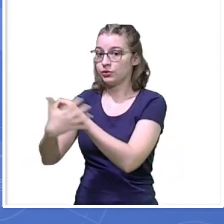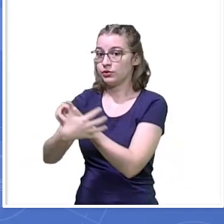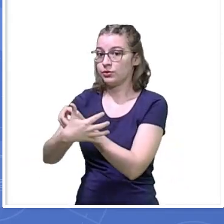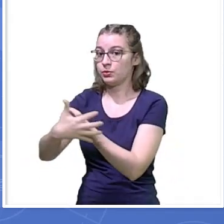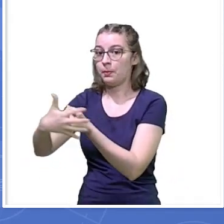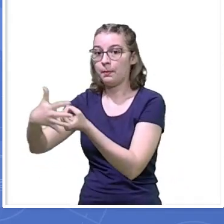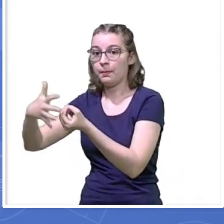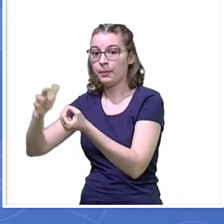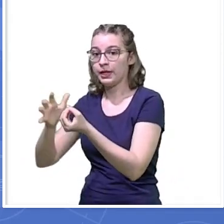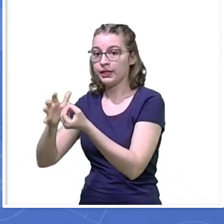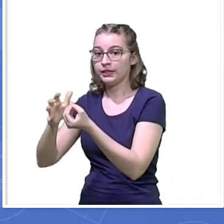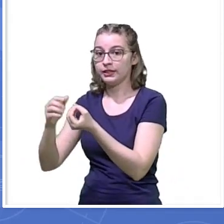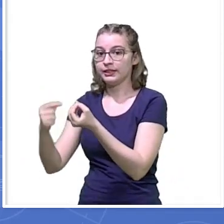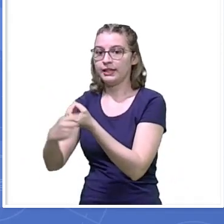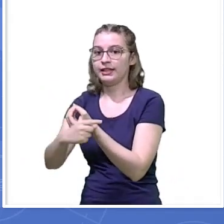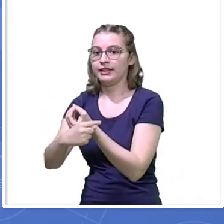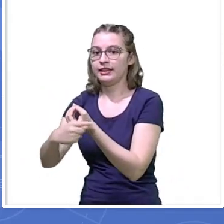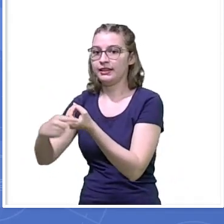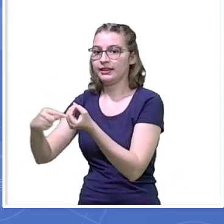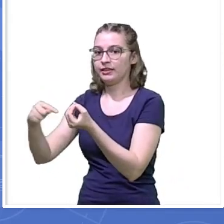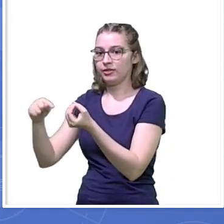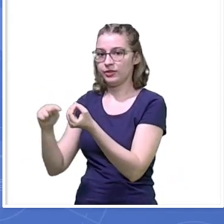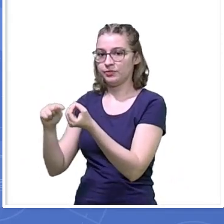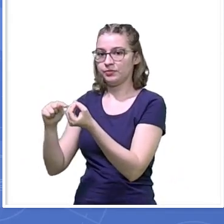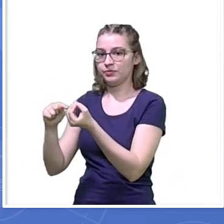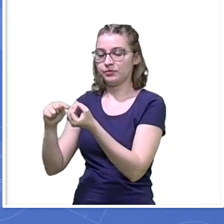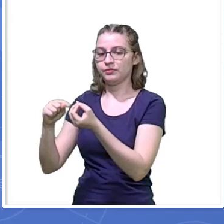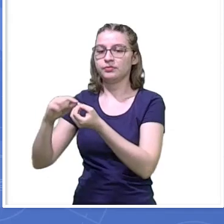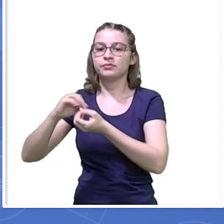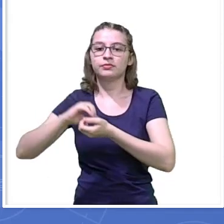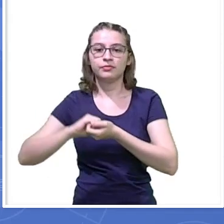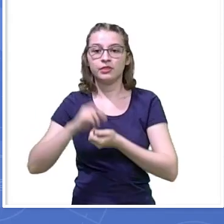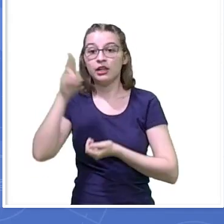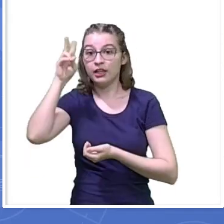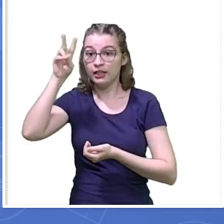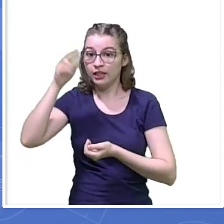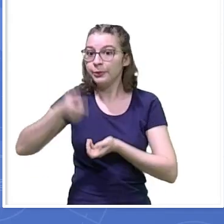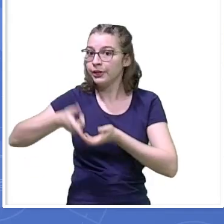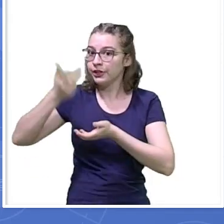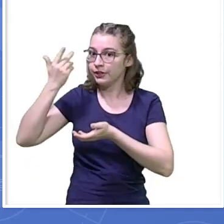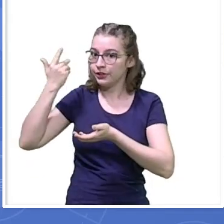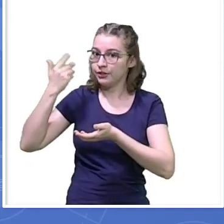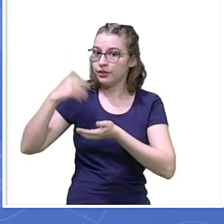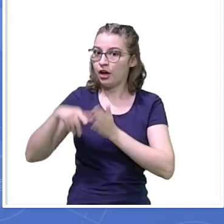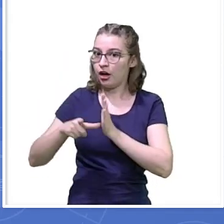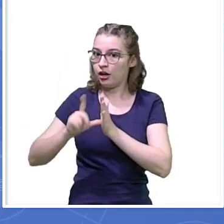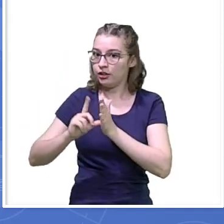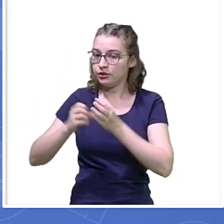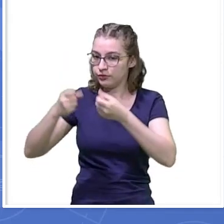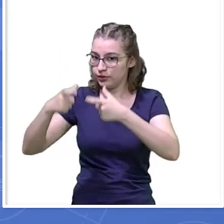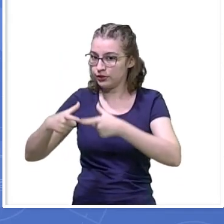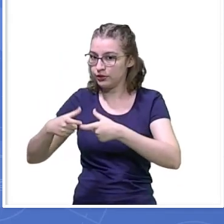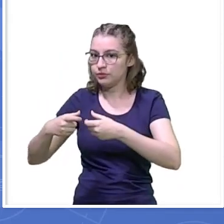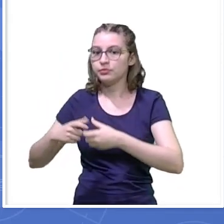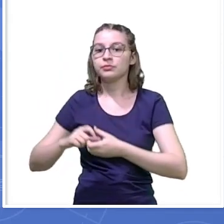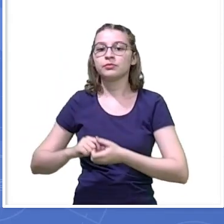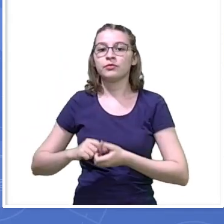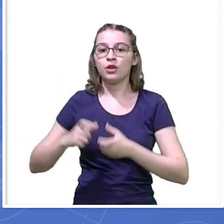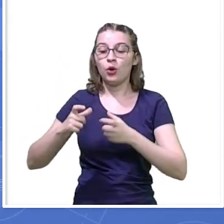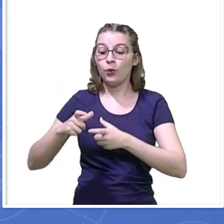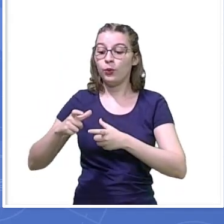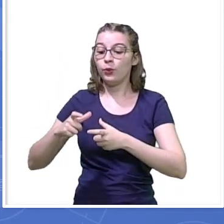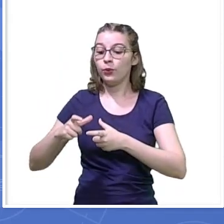ser a referência horizontal das informações. Lembra que a gente falou lá na aula, né? Para localização, sempre tem que ter